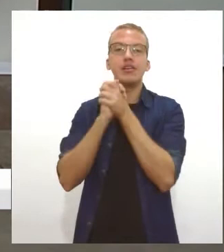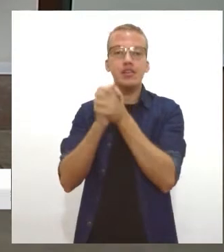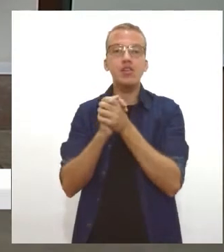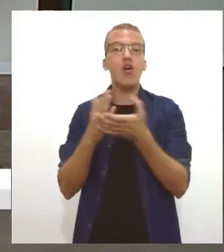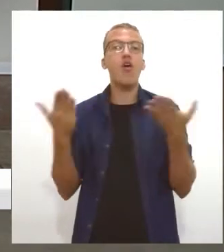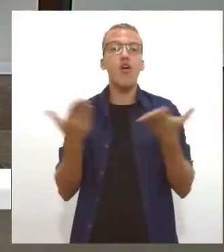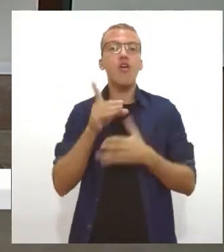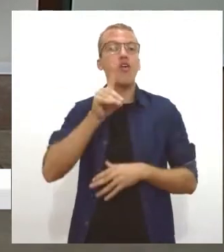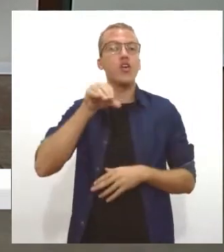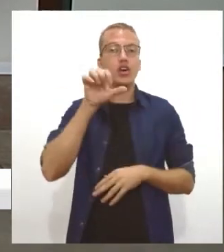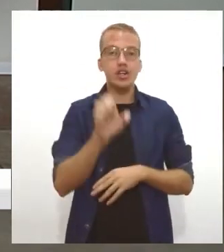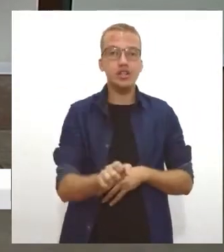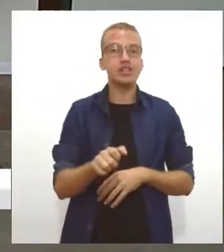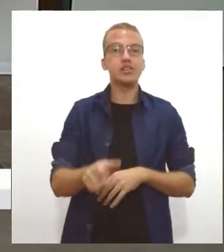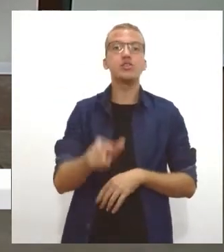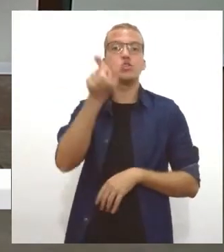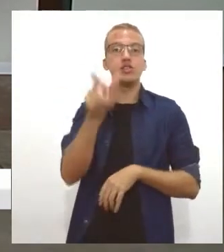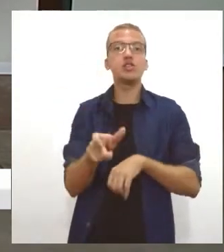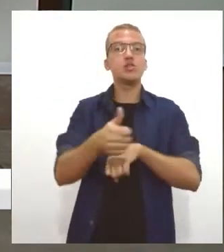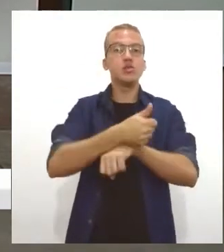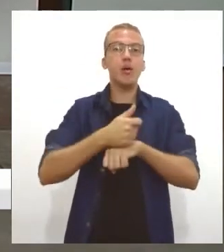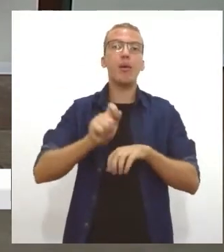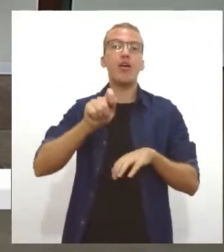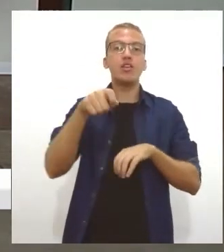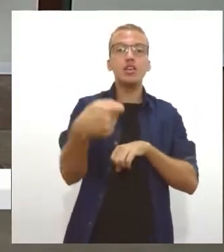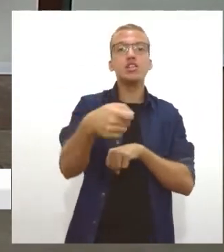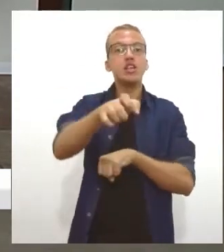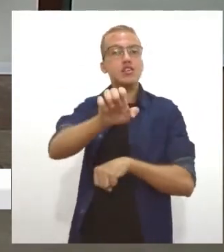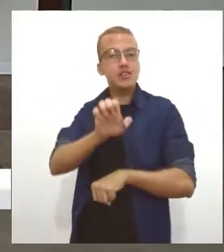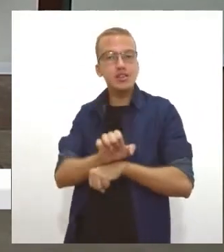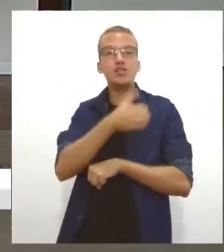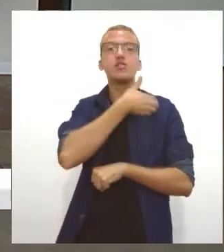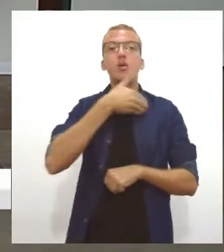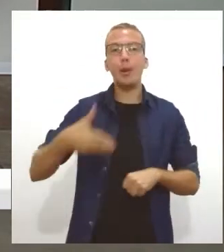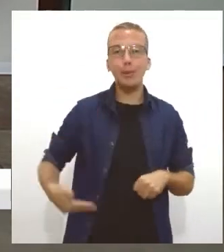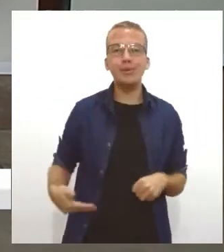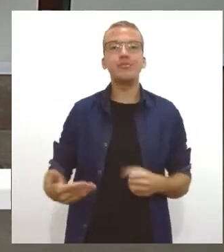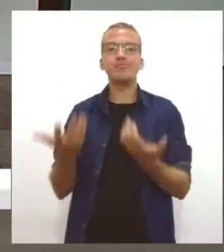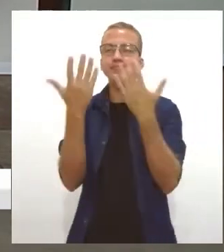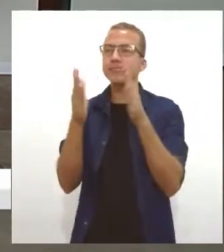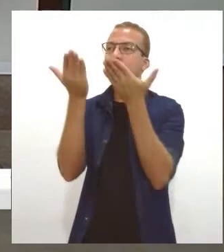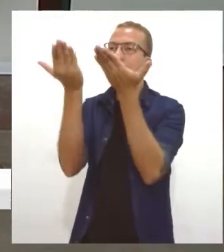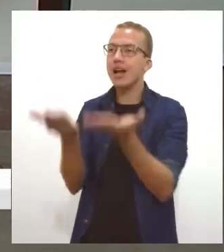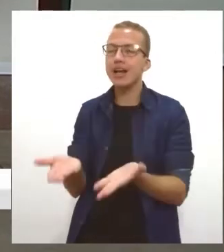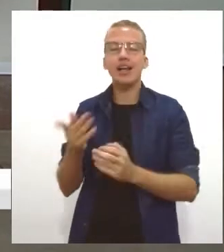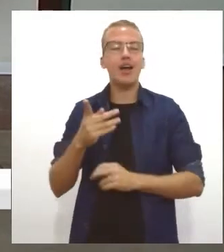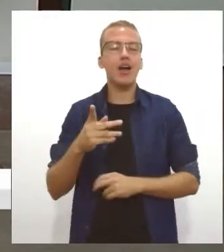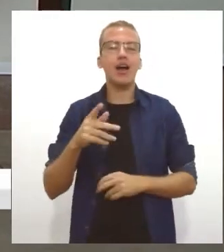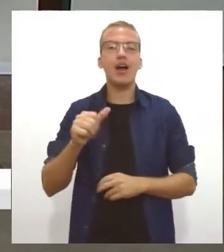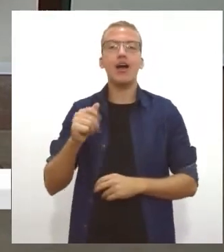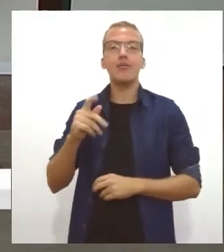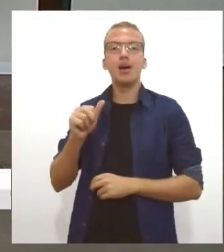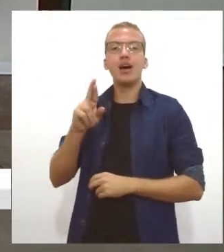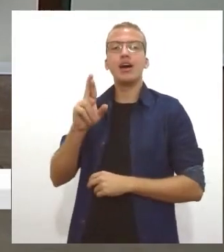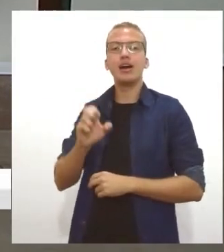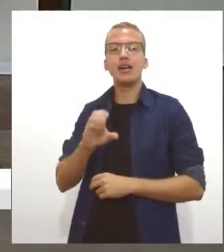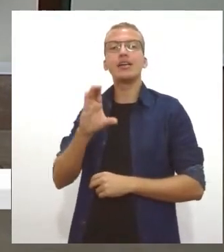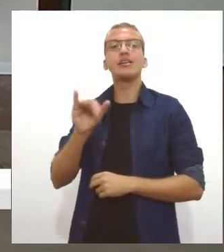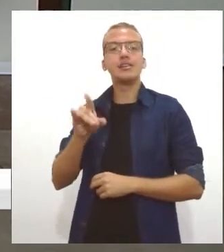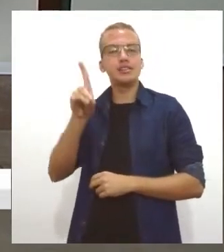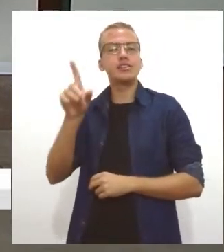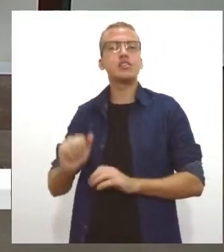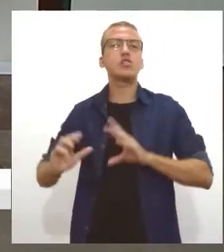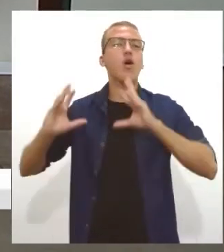da defensora pública. Não só parabenizar a Aparecida, mas todos, né, e todas que fazem esse órgão